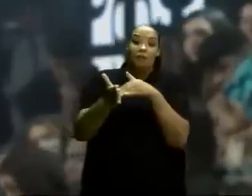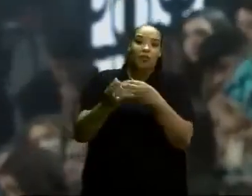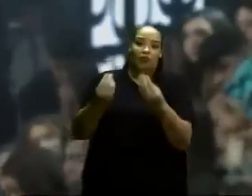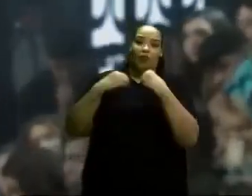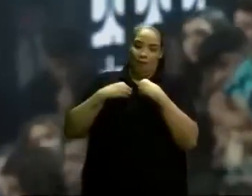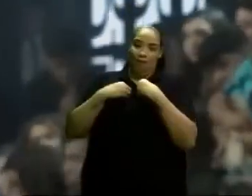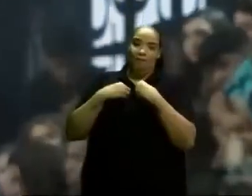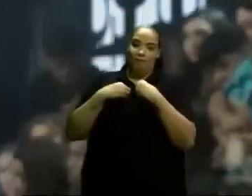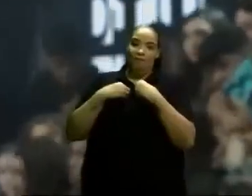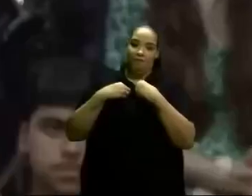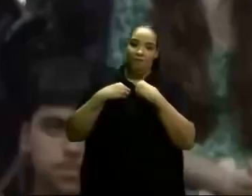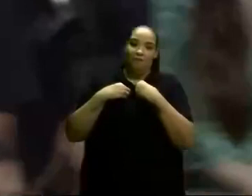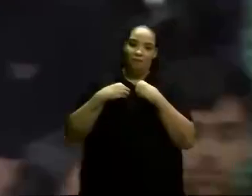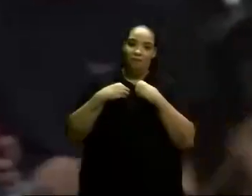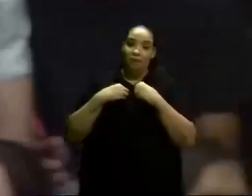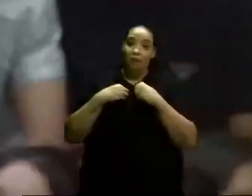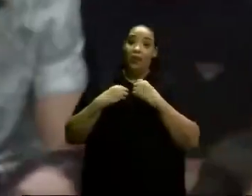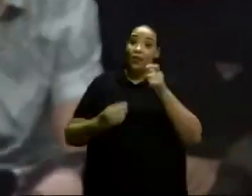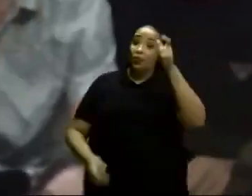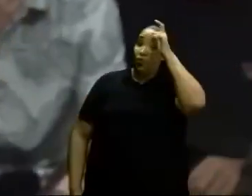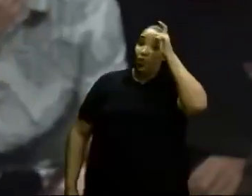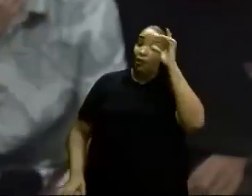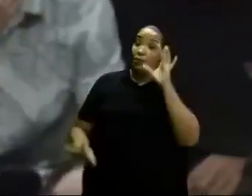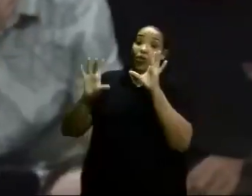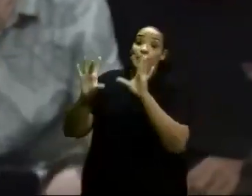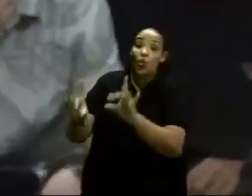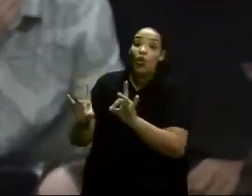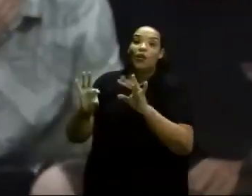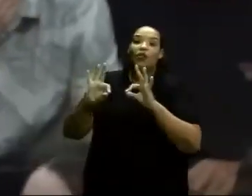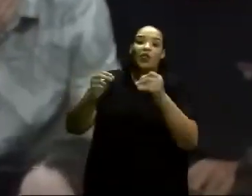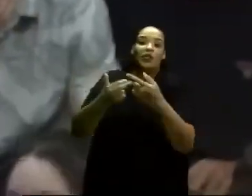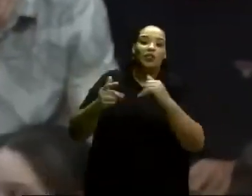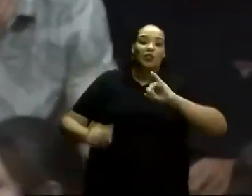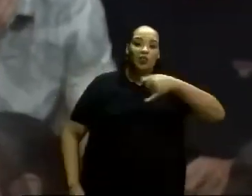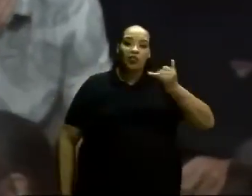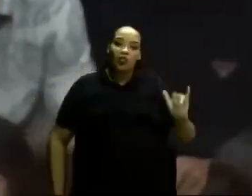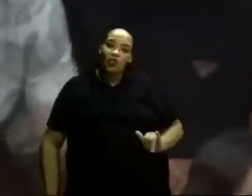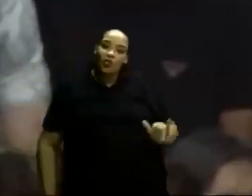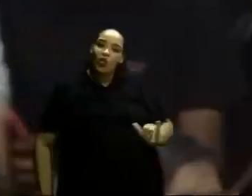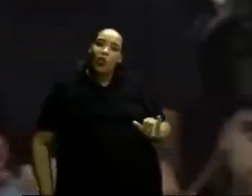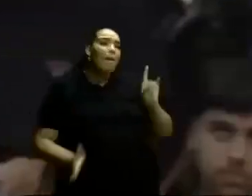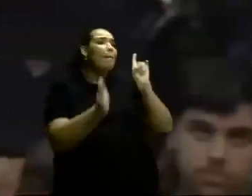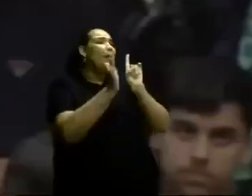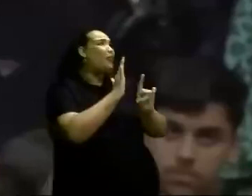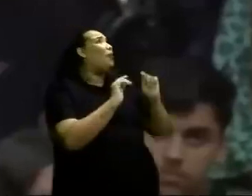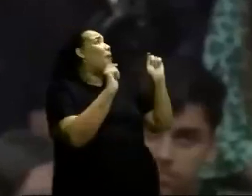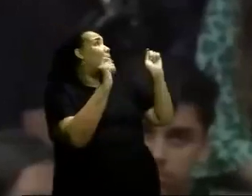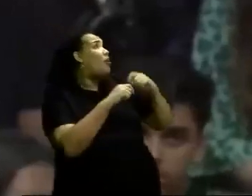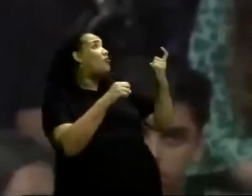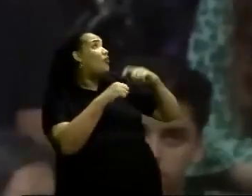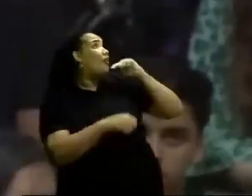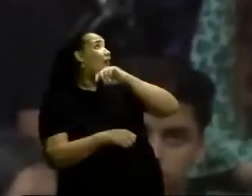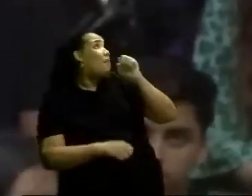redor. Quando Satanás quis tocar em tudo que Jó tinha, e Jó não negou, ele perguntou para Deus: posso voltar lá